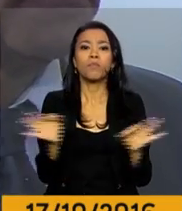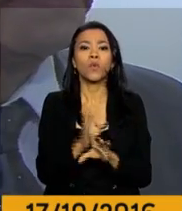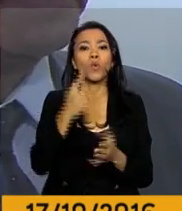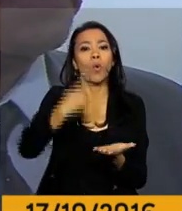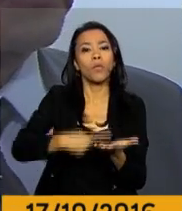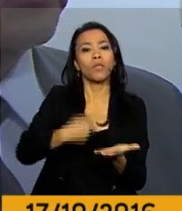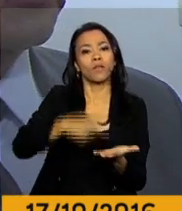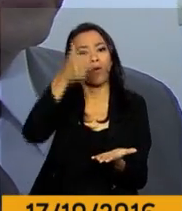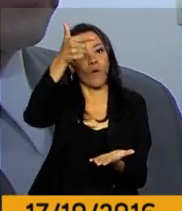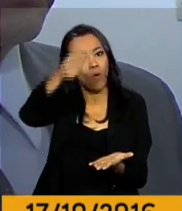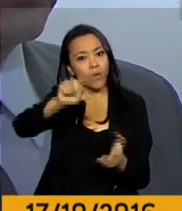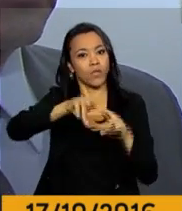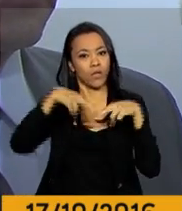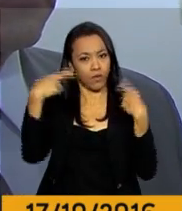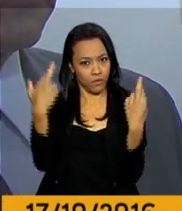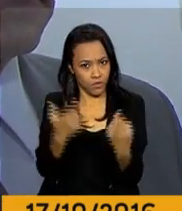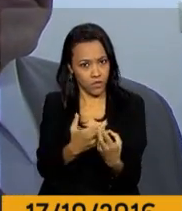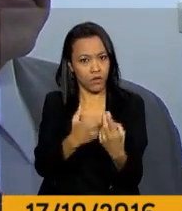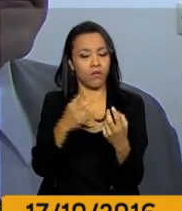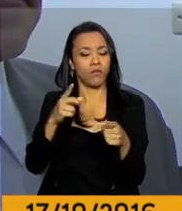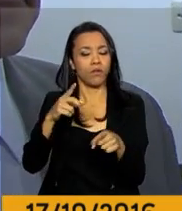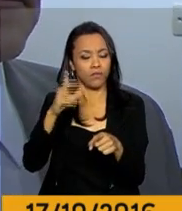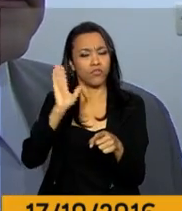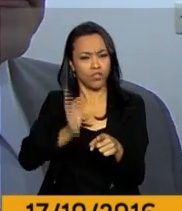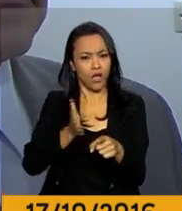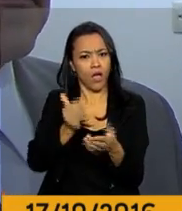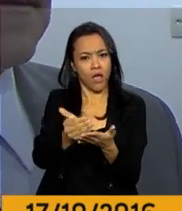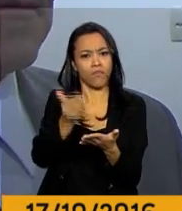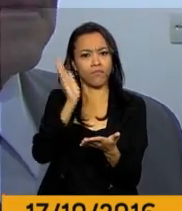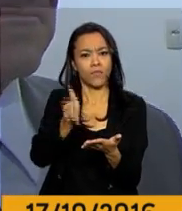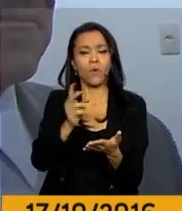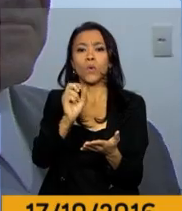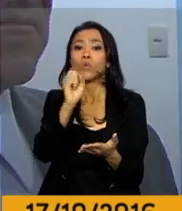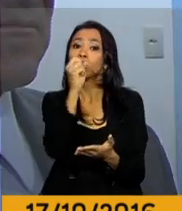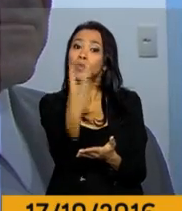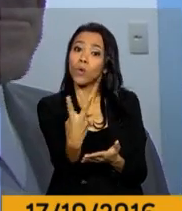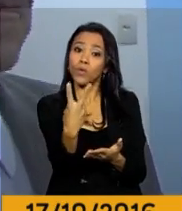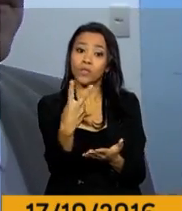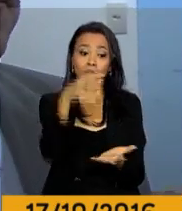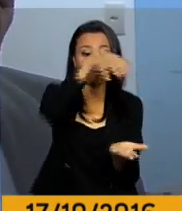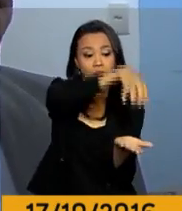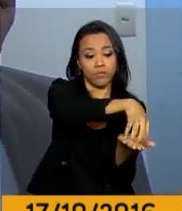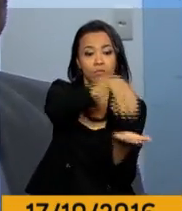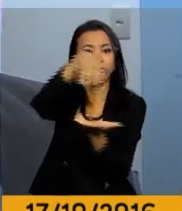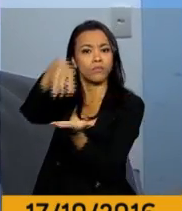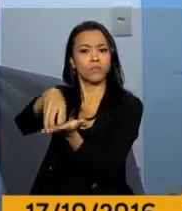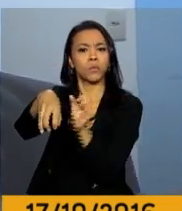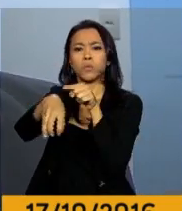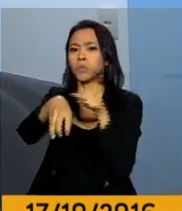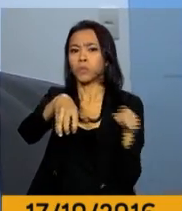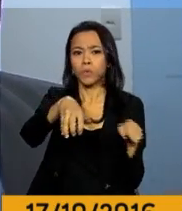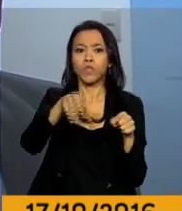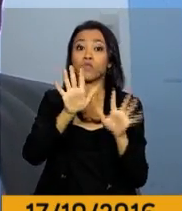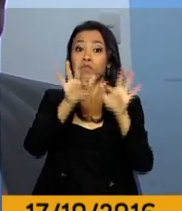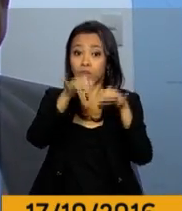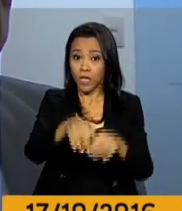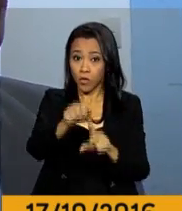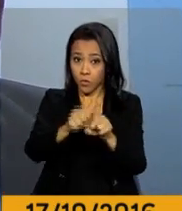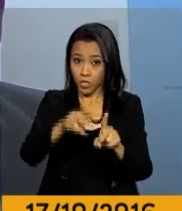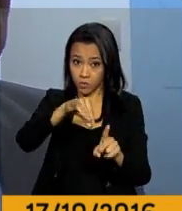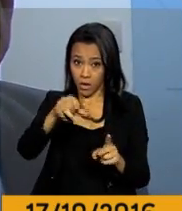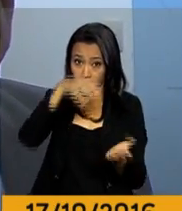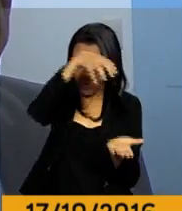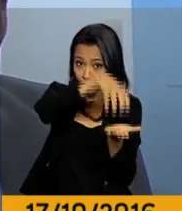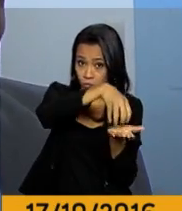reunião que eu tenho quarta-feira, uma reunião já pré-agendada, com os dois núcleos que eu criei no final de maio. Um